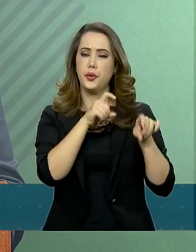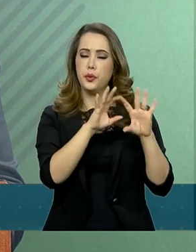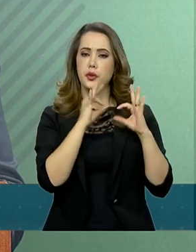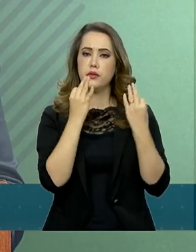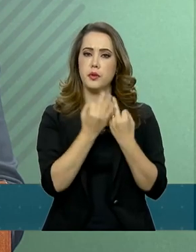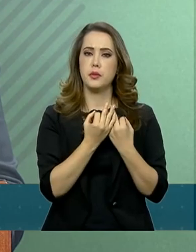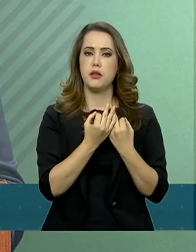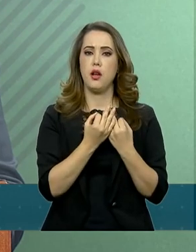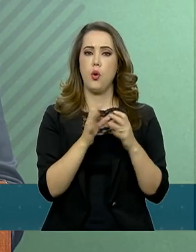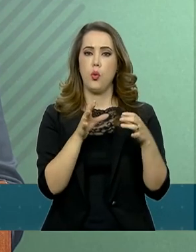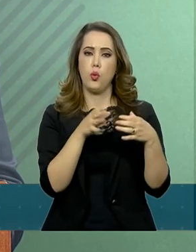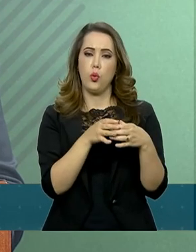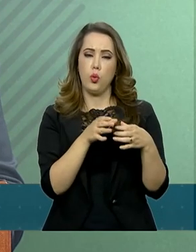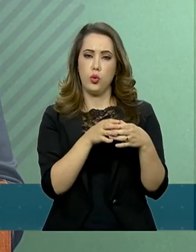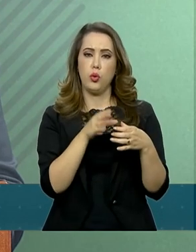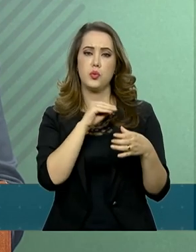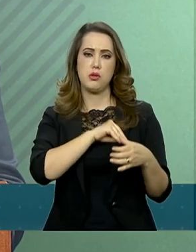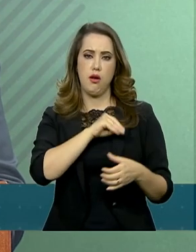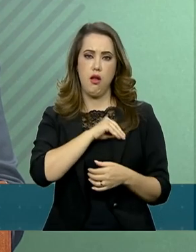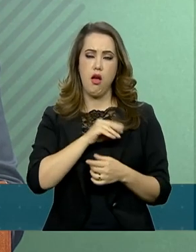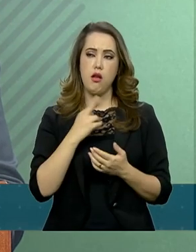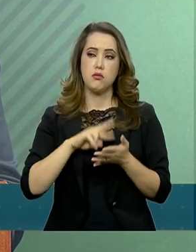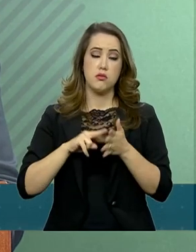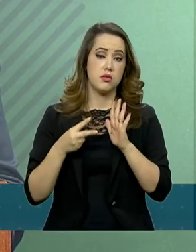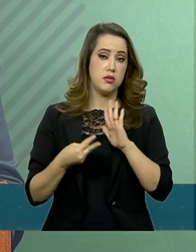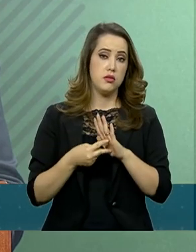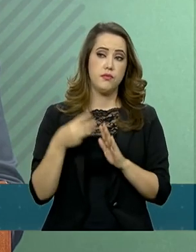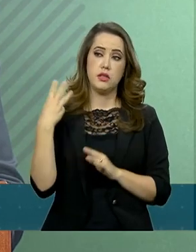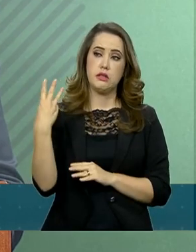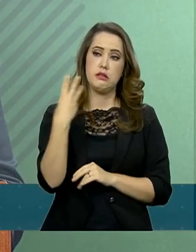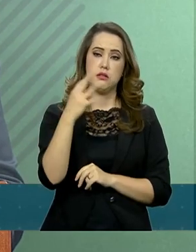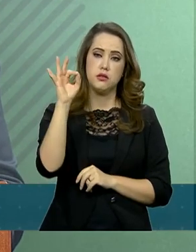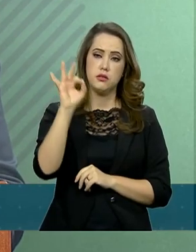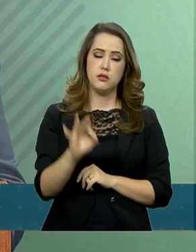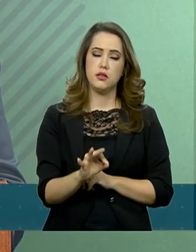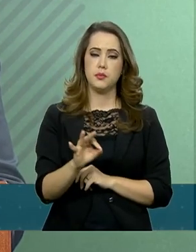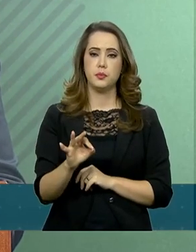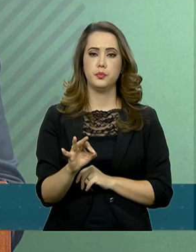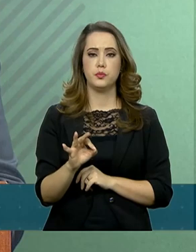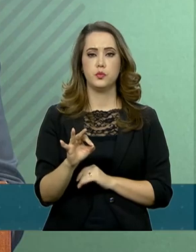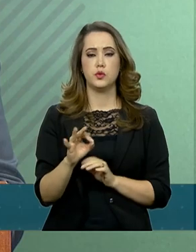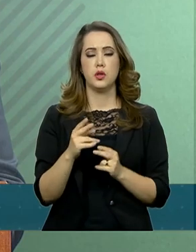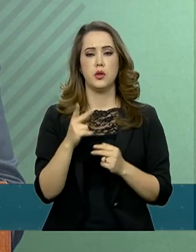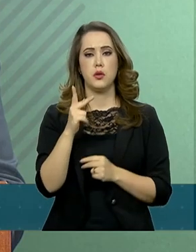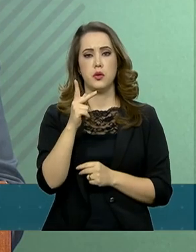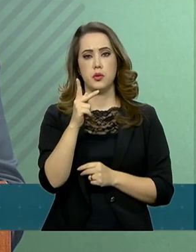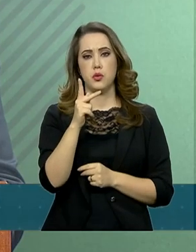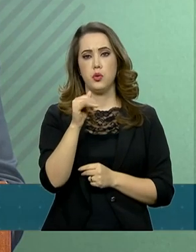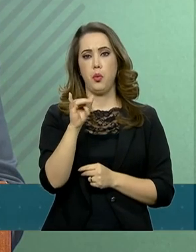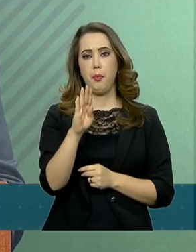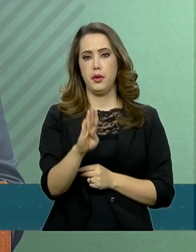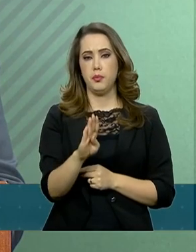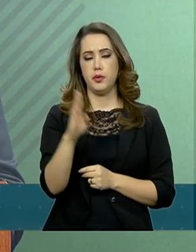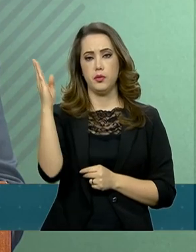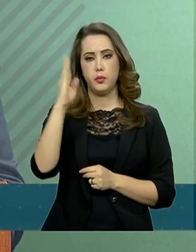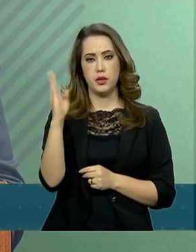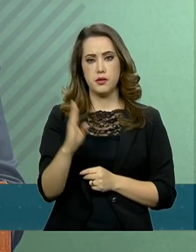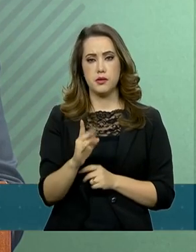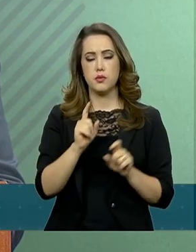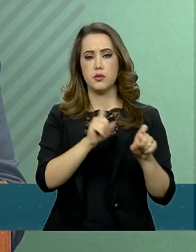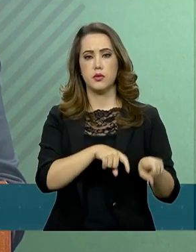a renda do setor responde por 33% do produto interno bruto